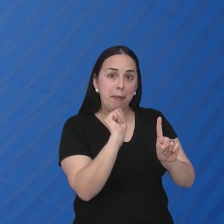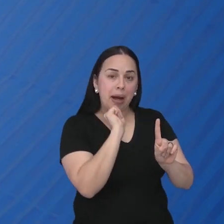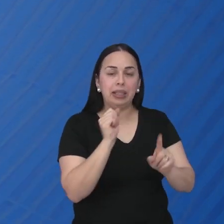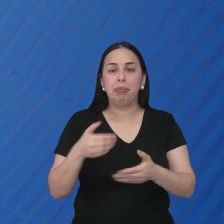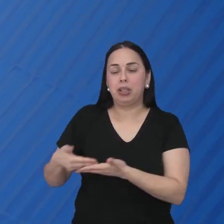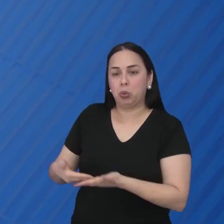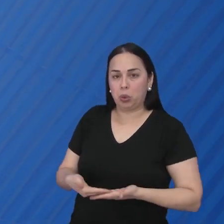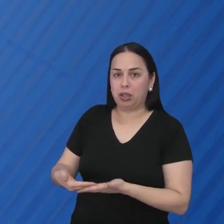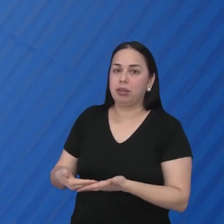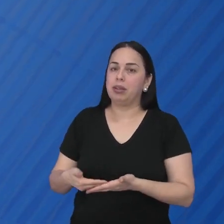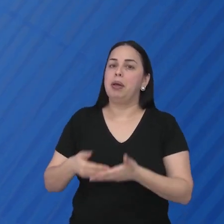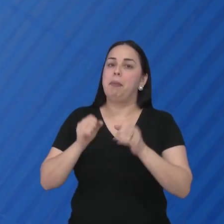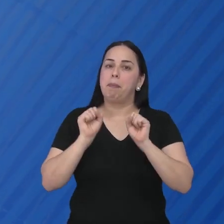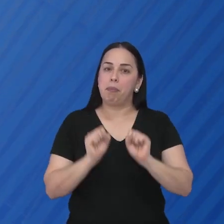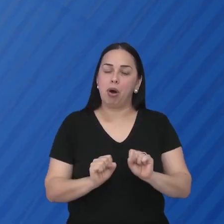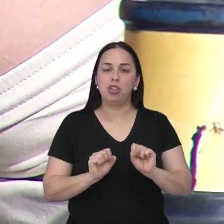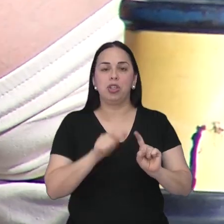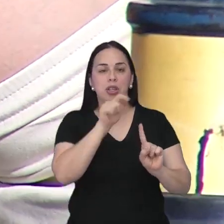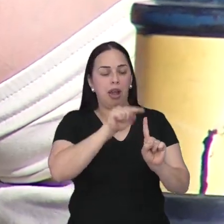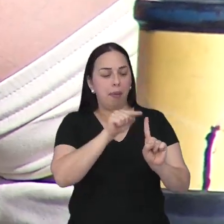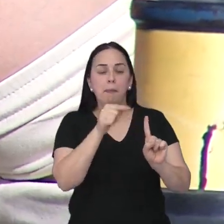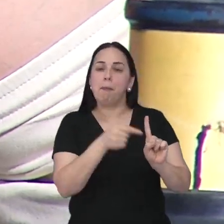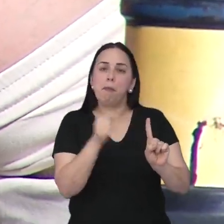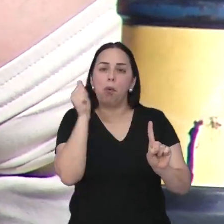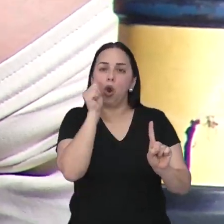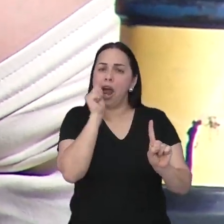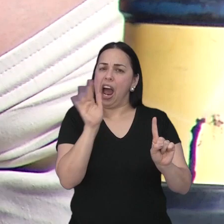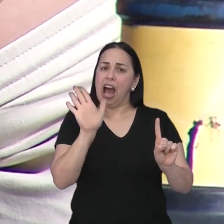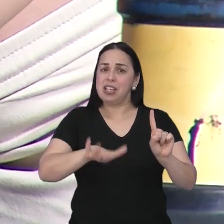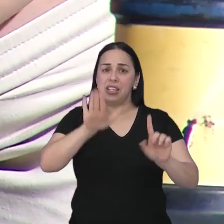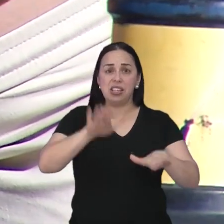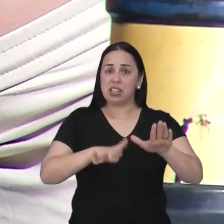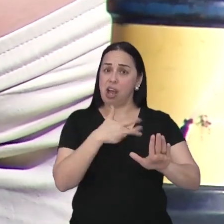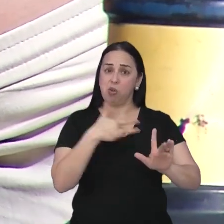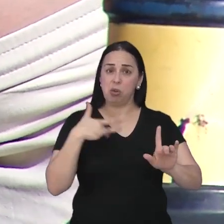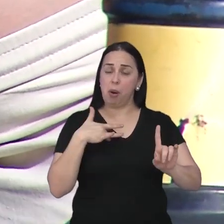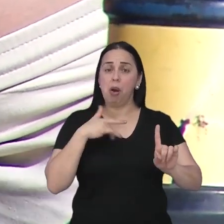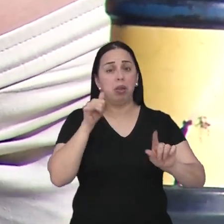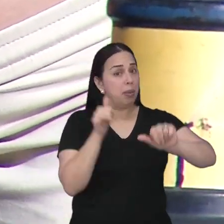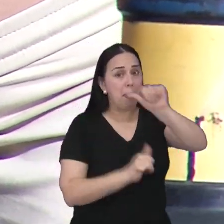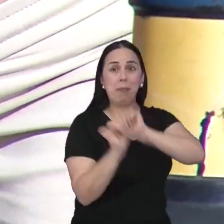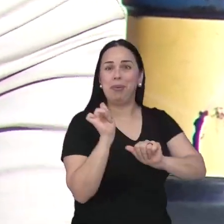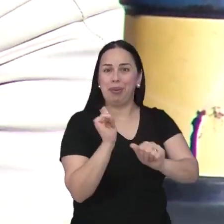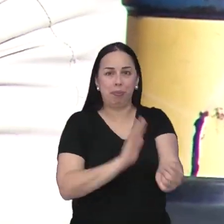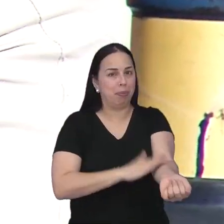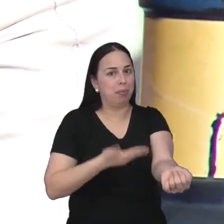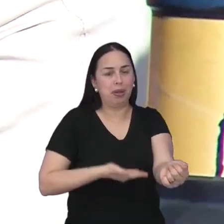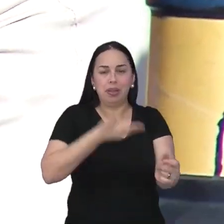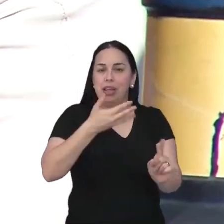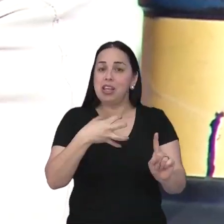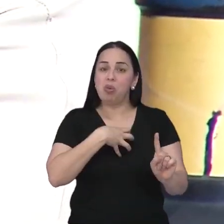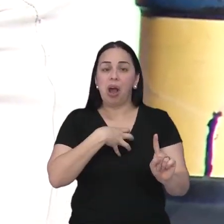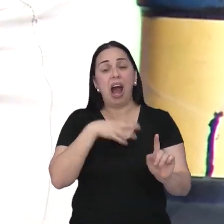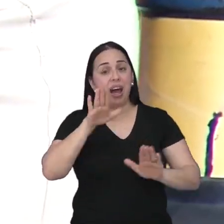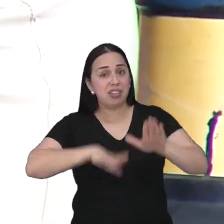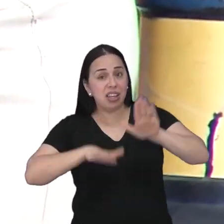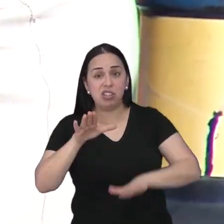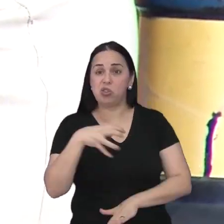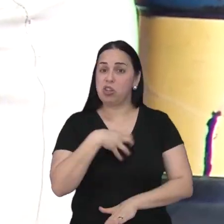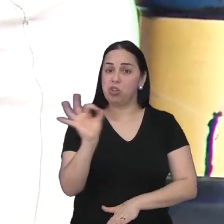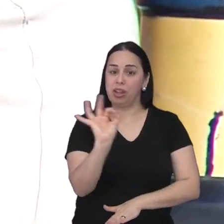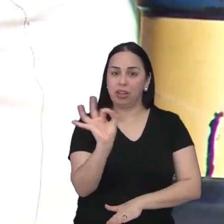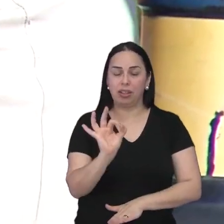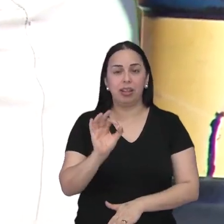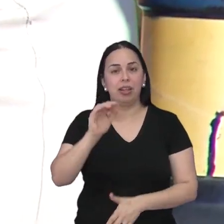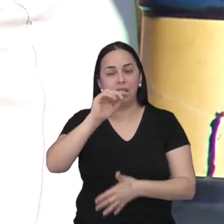sérias complicações na mãe e no bebê. O distúrbio pode afetar mulheres com boas condições de saúde e de pressão, e